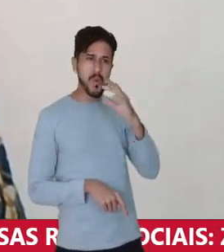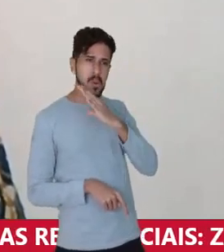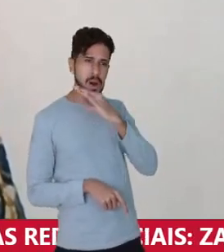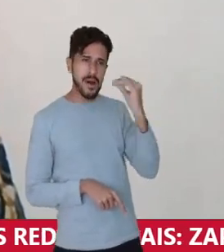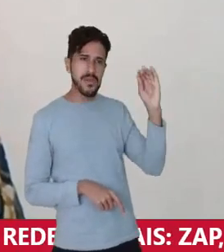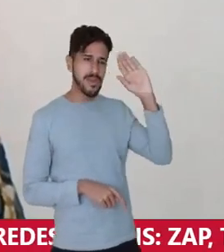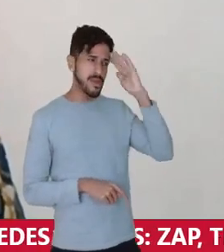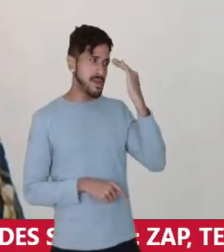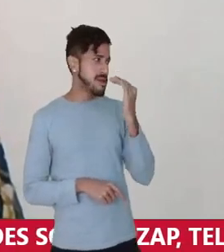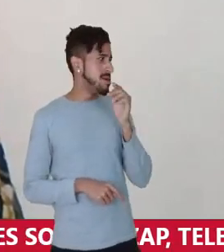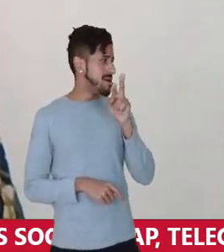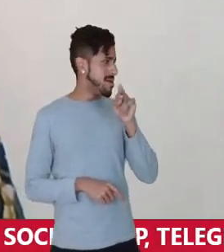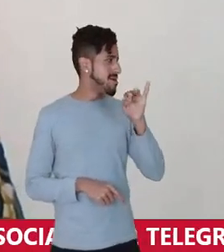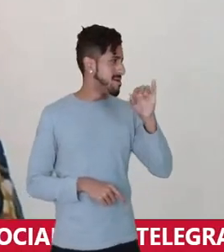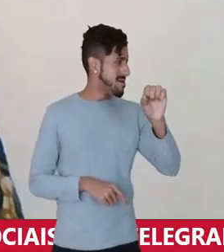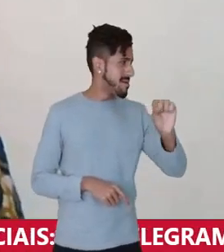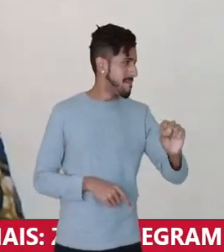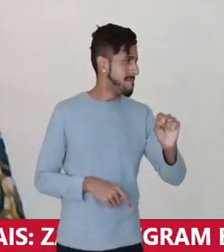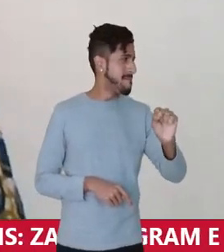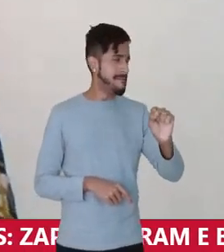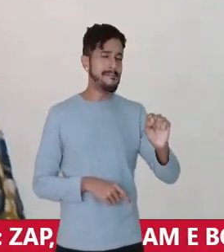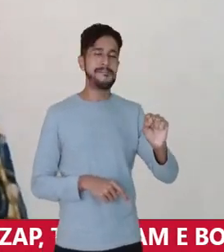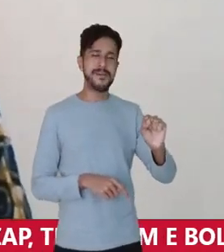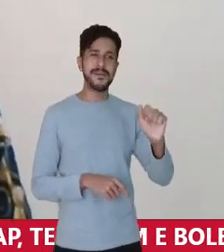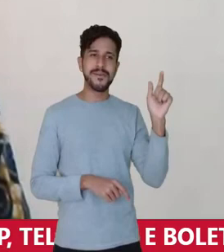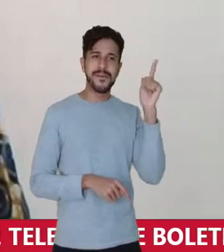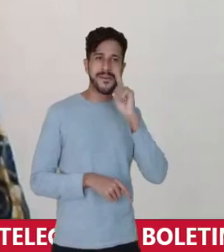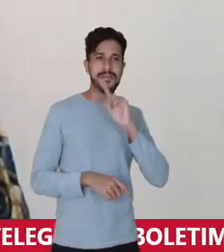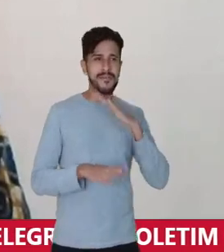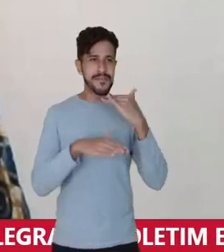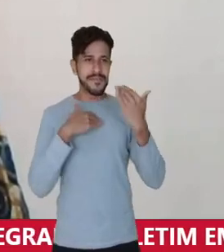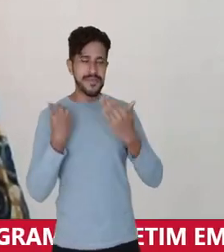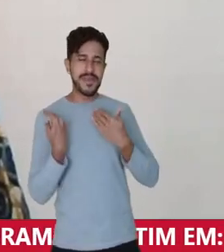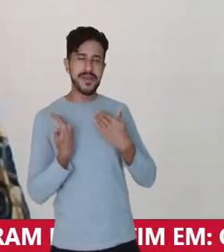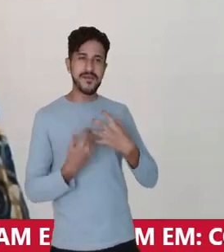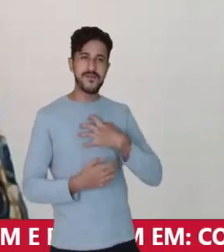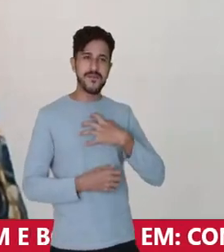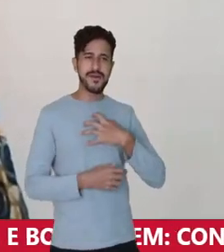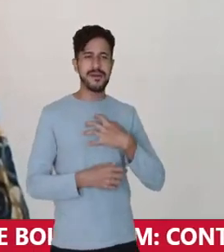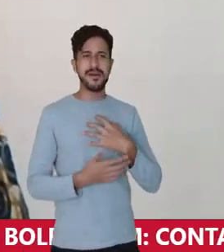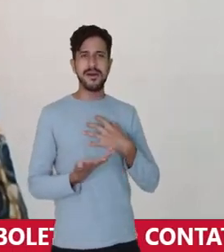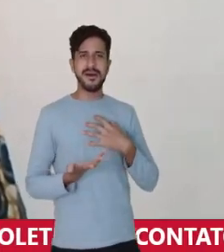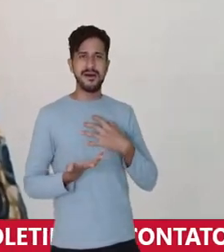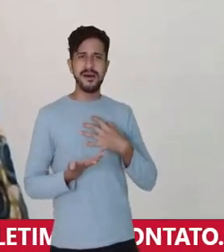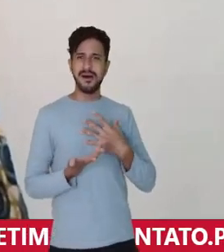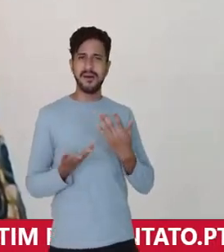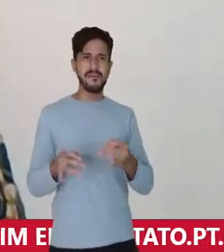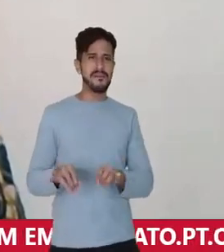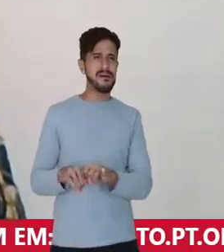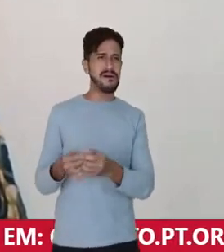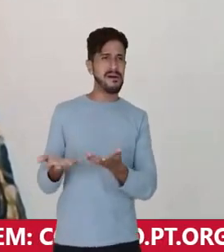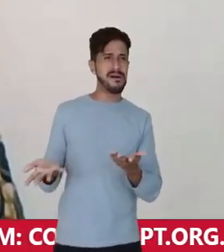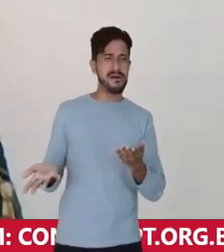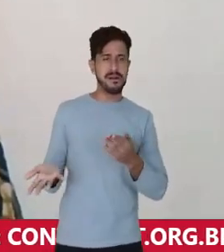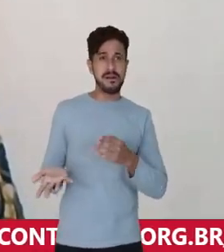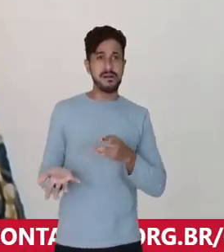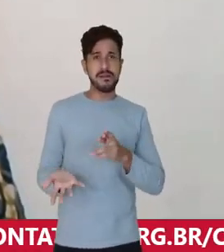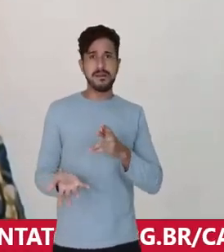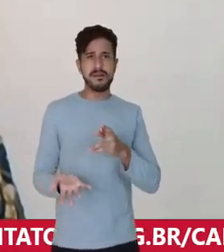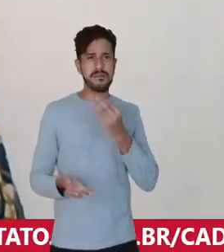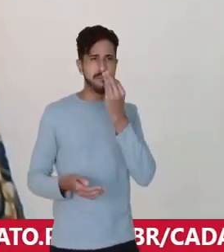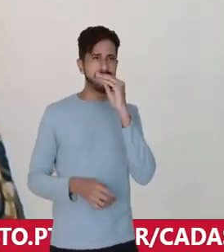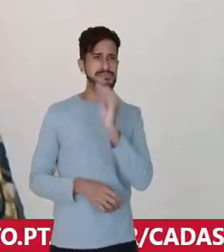aos quais as crianças estão submetidas a ponto de morrerem de modo gratuito, estúpido, violento, responsável